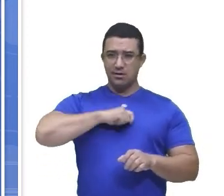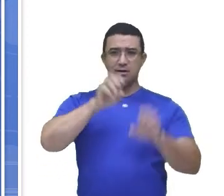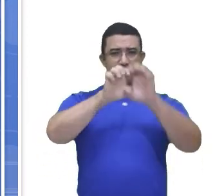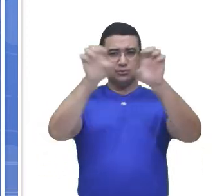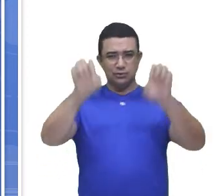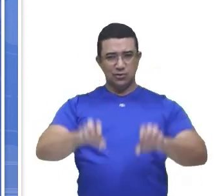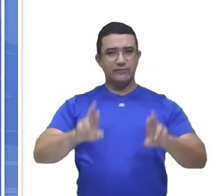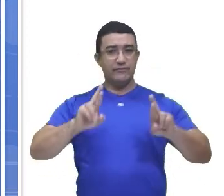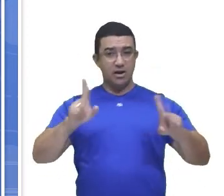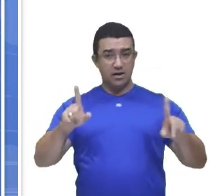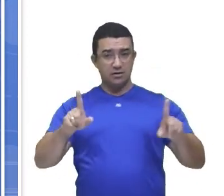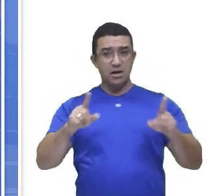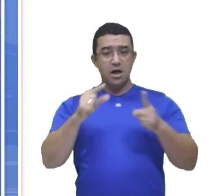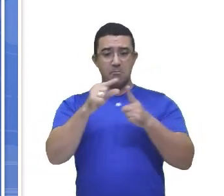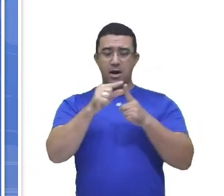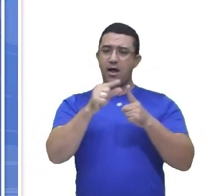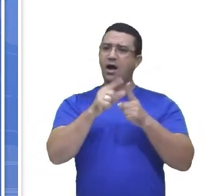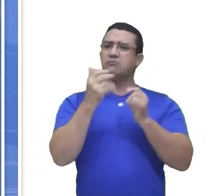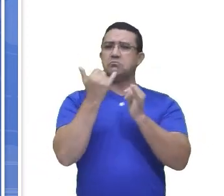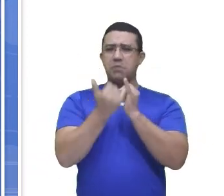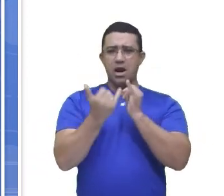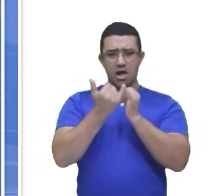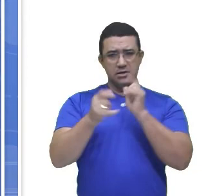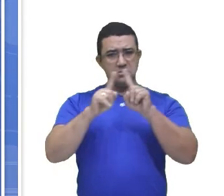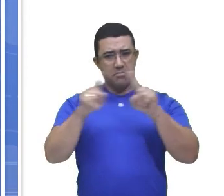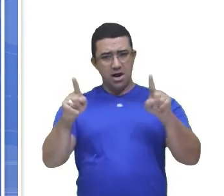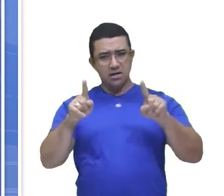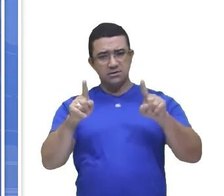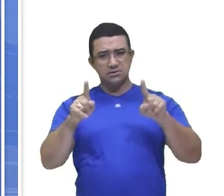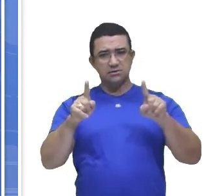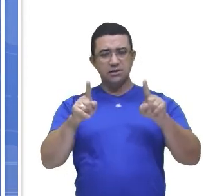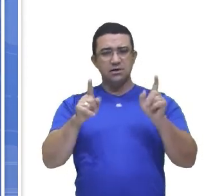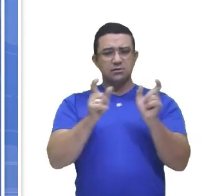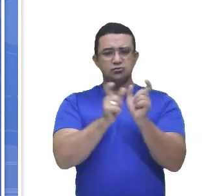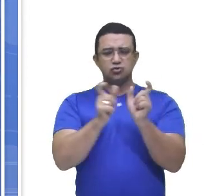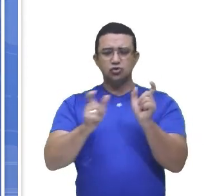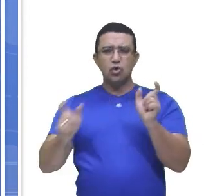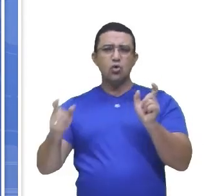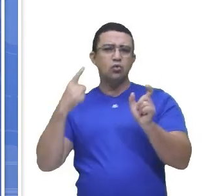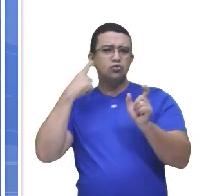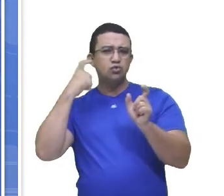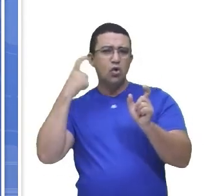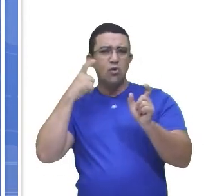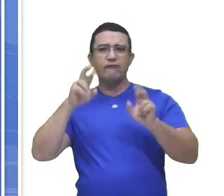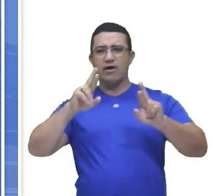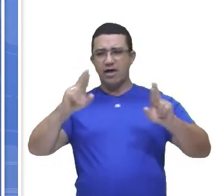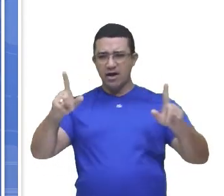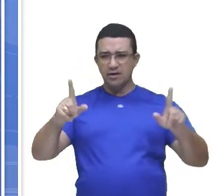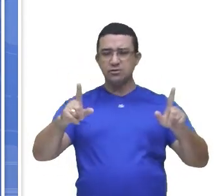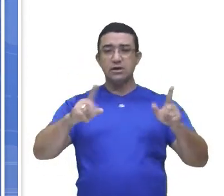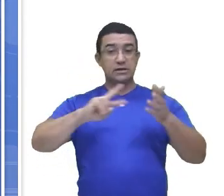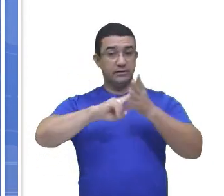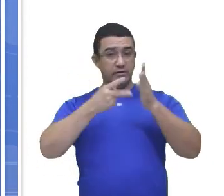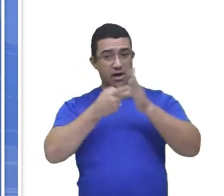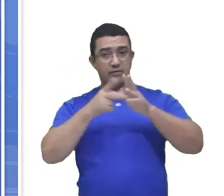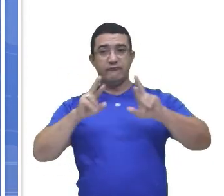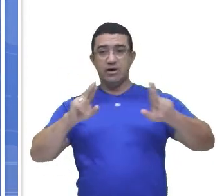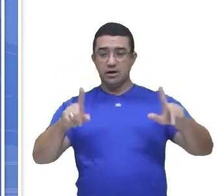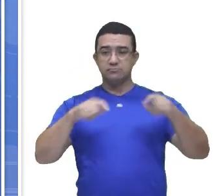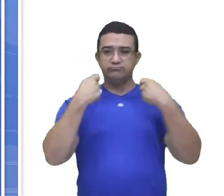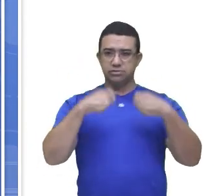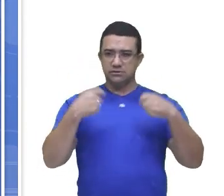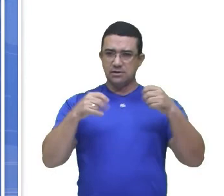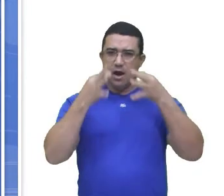vezes, elas são parecidas, mas com sentidos diferentes, com tonicidades diferentes, com gêneros diferentes. Tem que ter atenção,